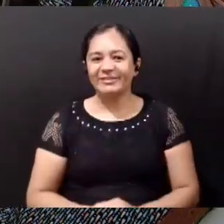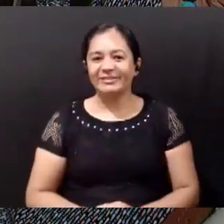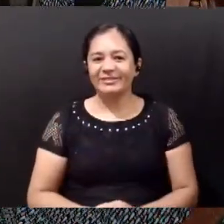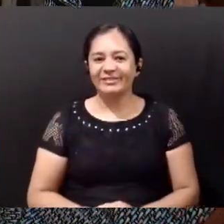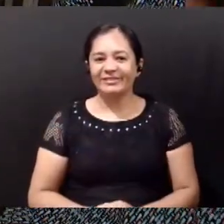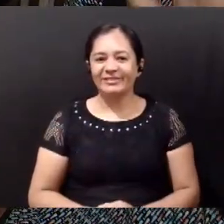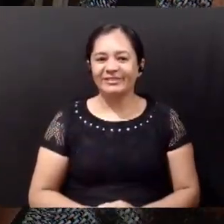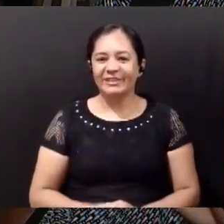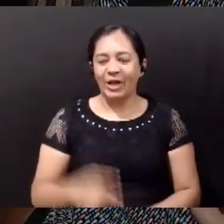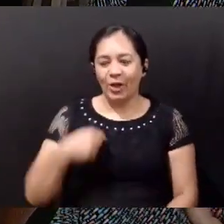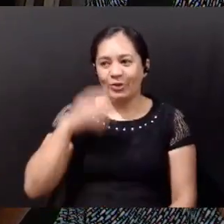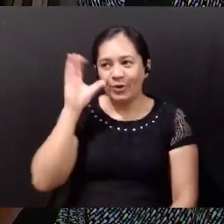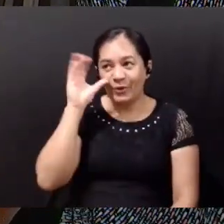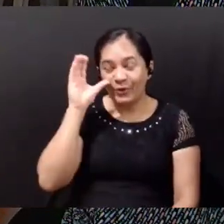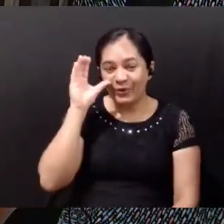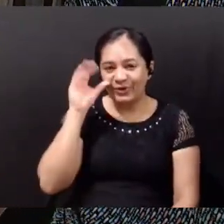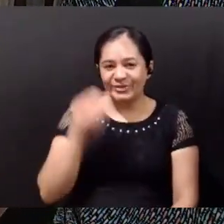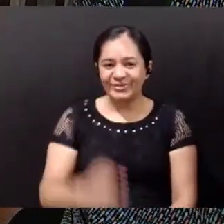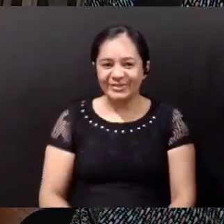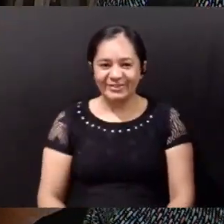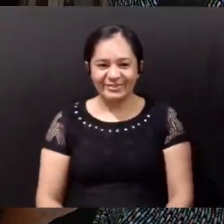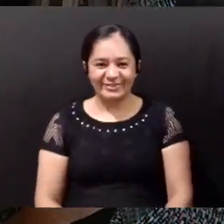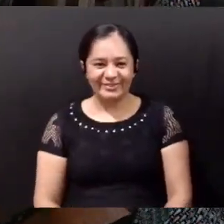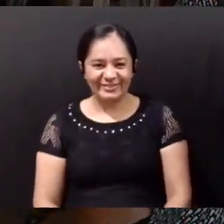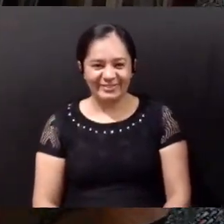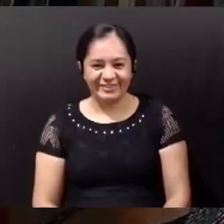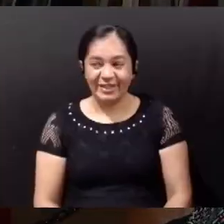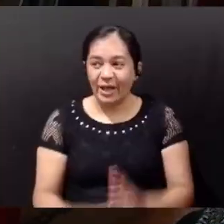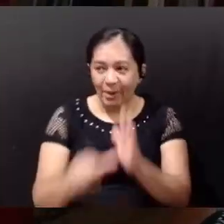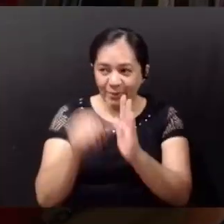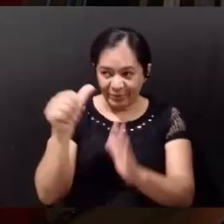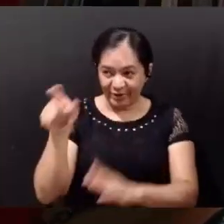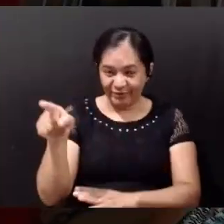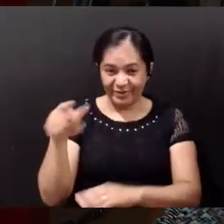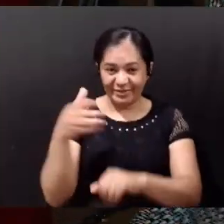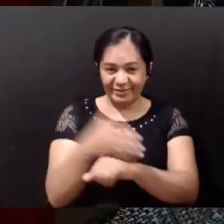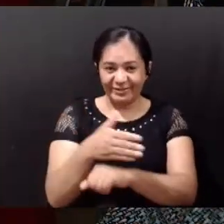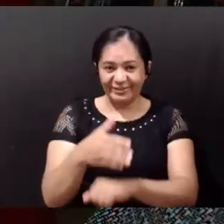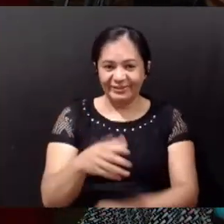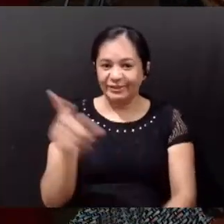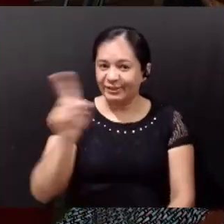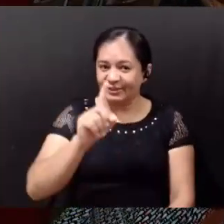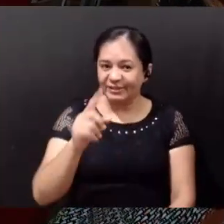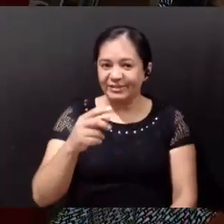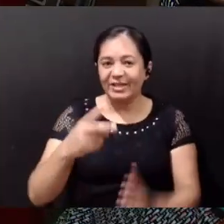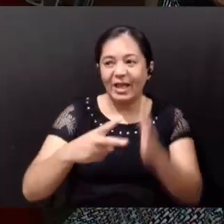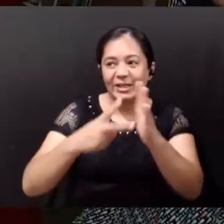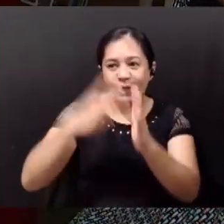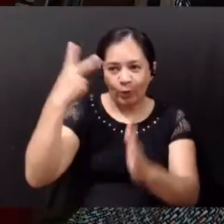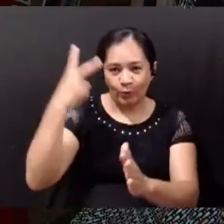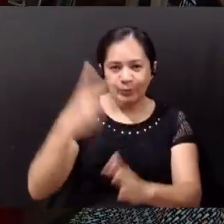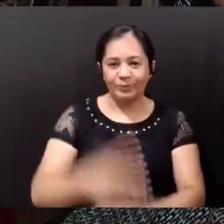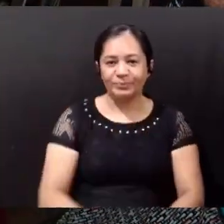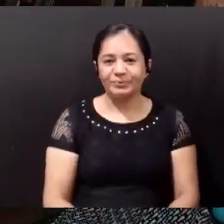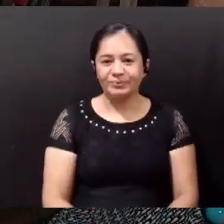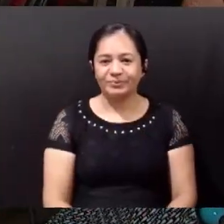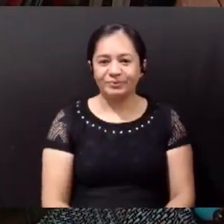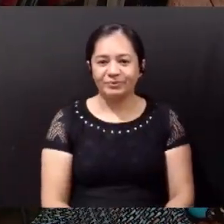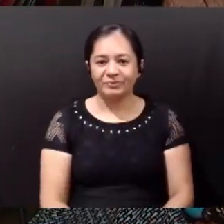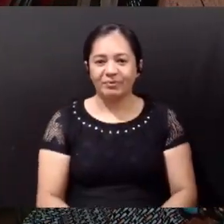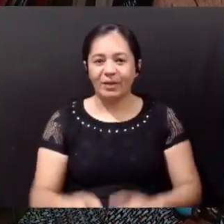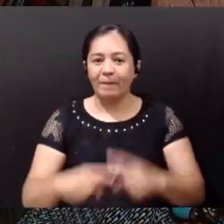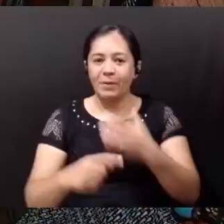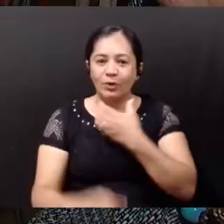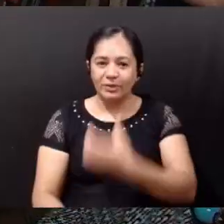também para saber o que vai ter. É a primeira vez que você participa? Não, é a segunda vez. Mas o de Natal do ano passado você